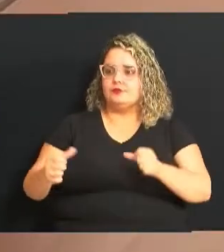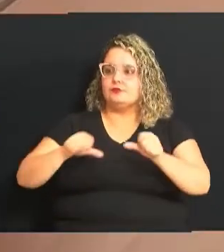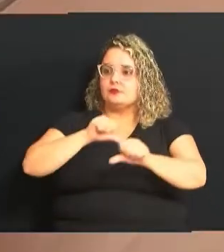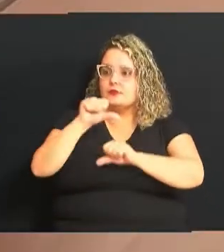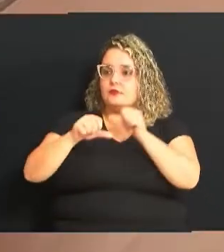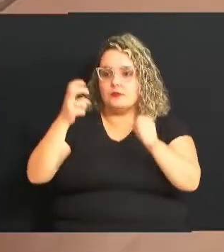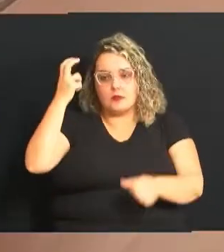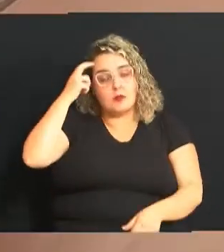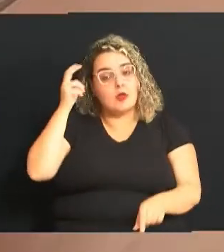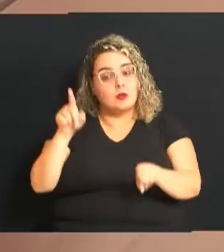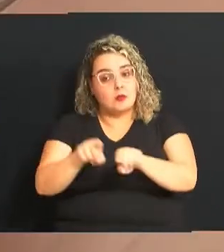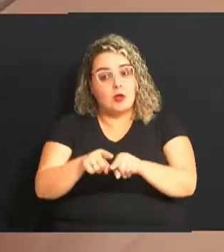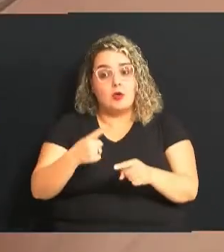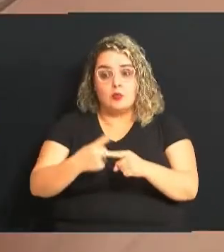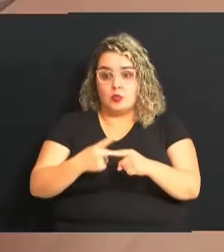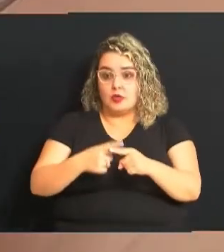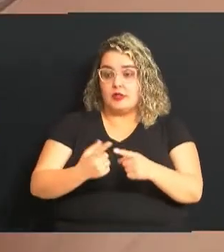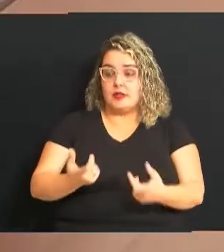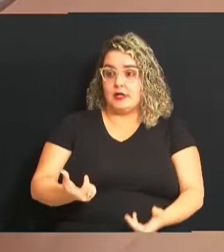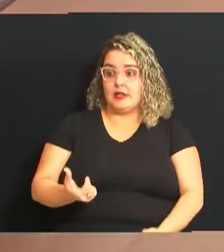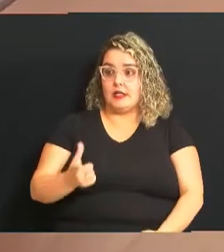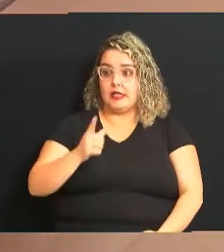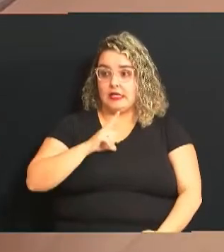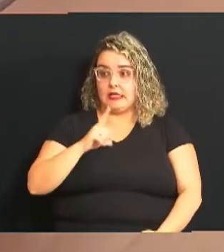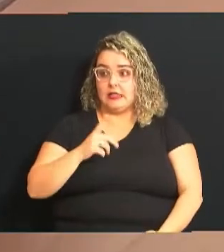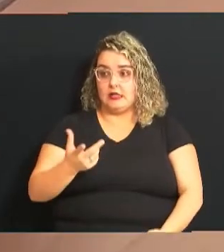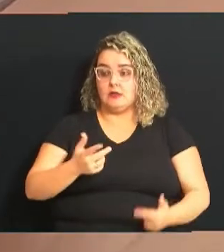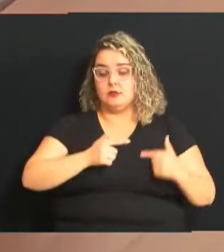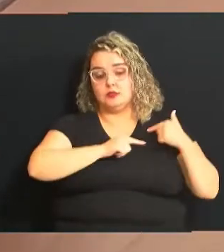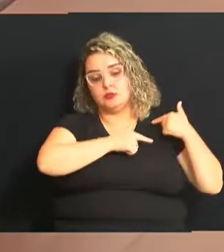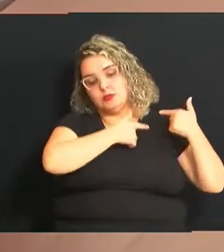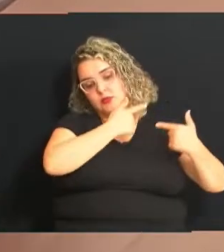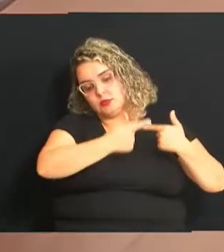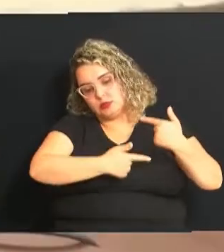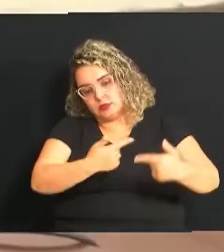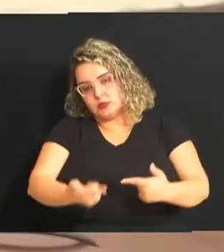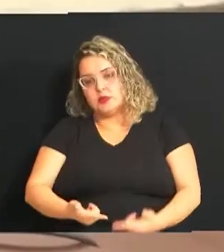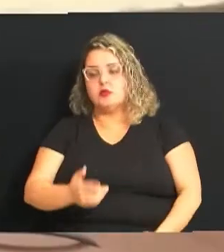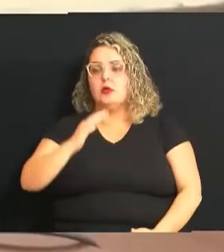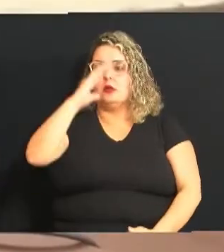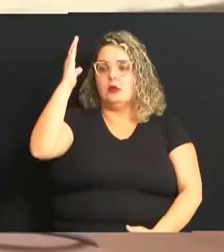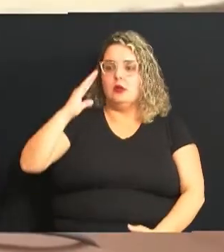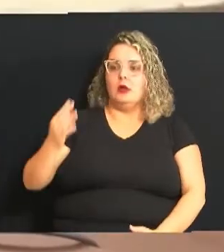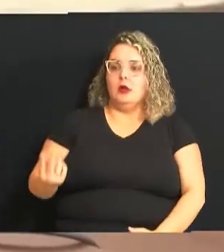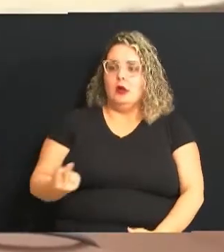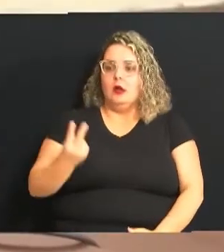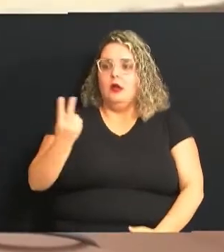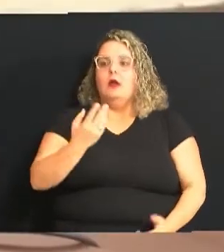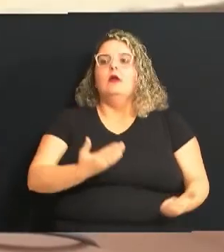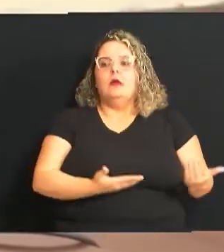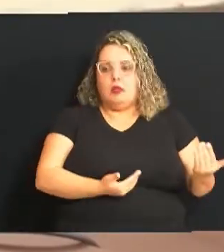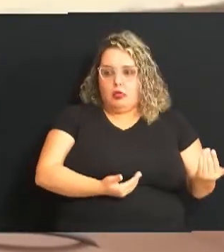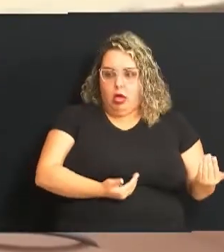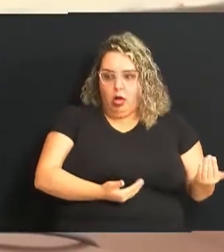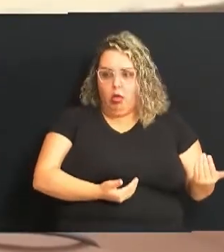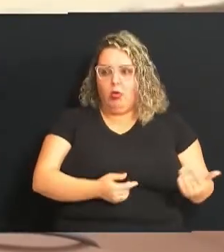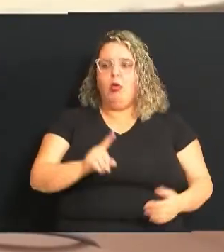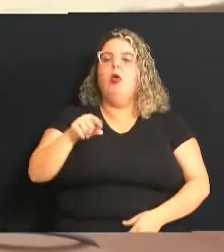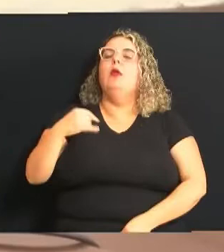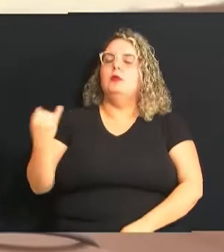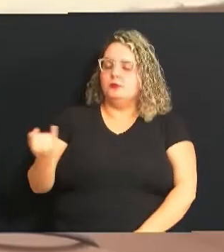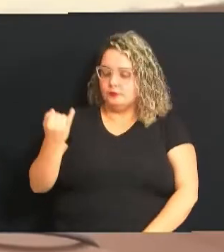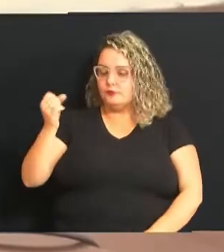cultura, né? Até porque a gente tem, tradicionalmente no Brasil, uma valorização muito da juventude, o que é